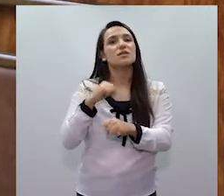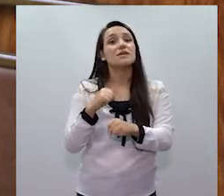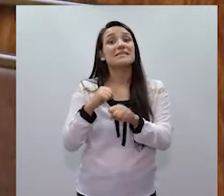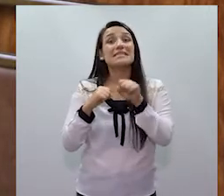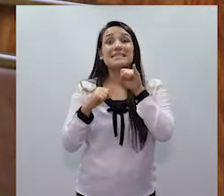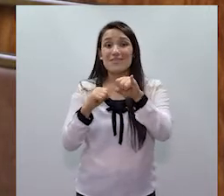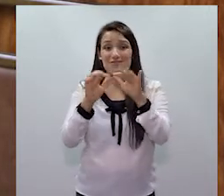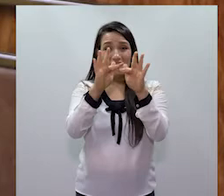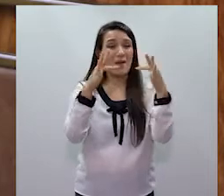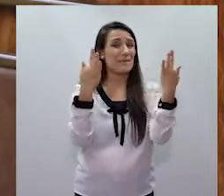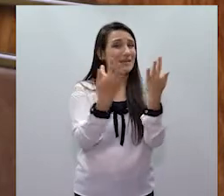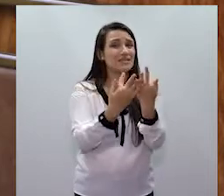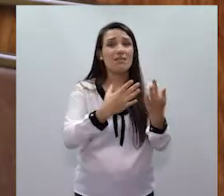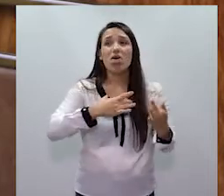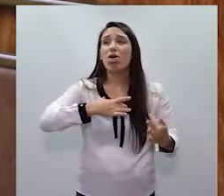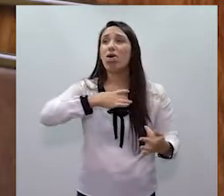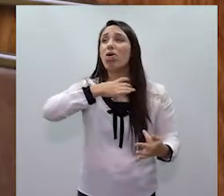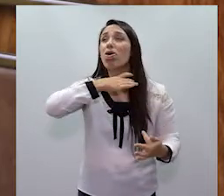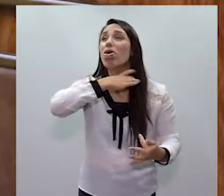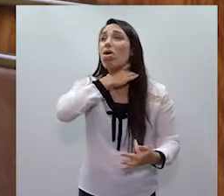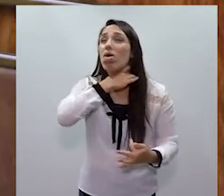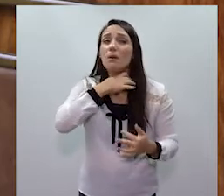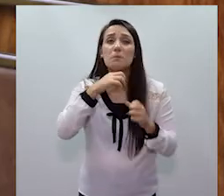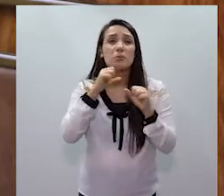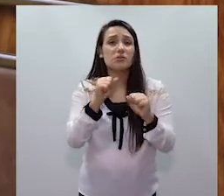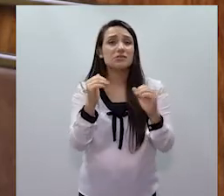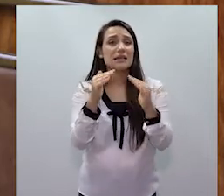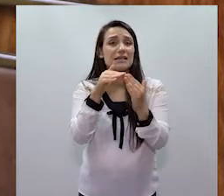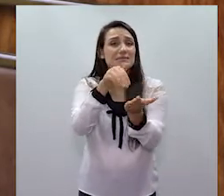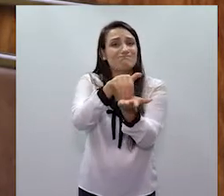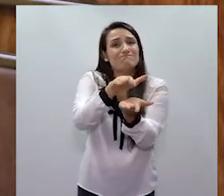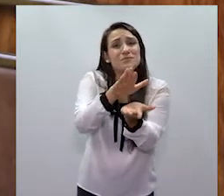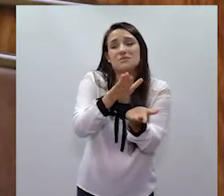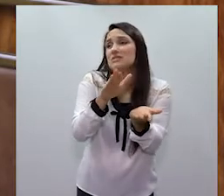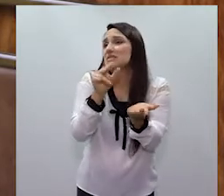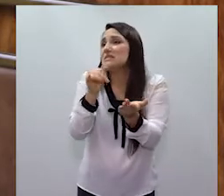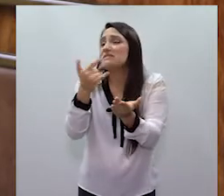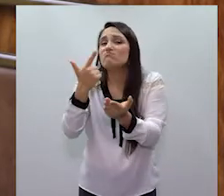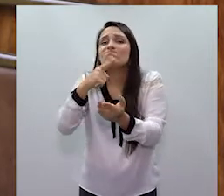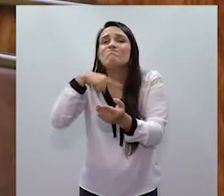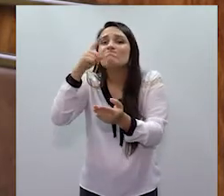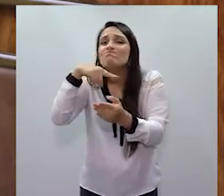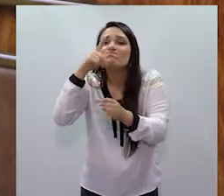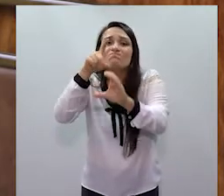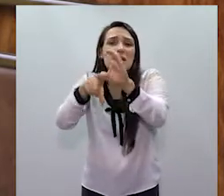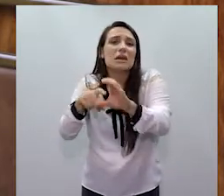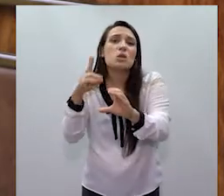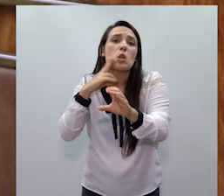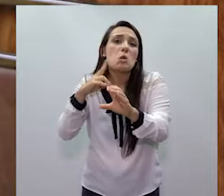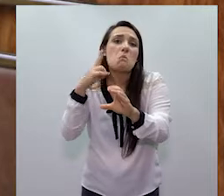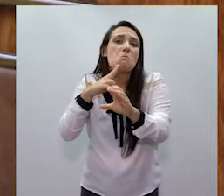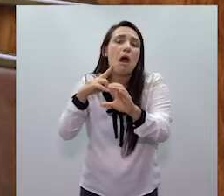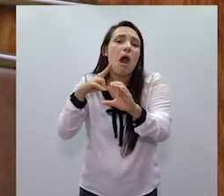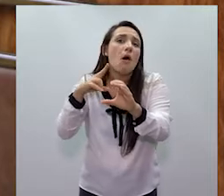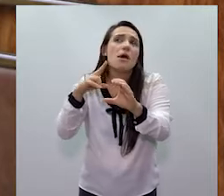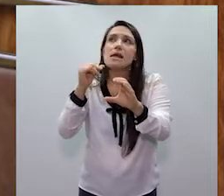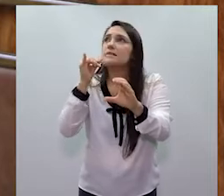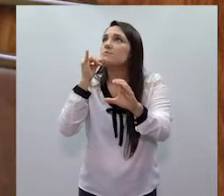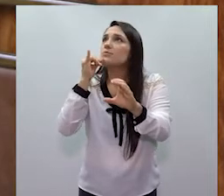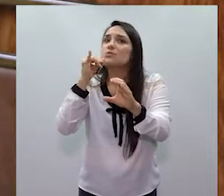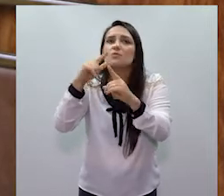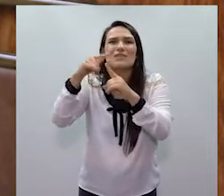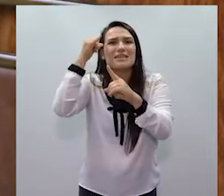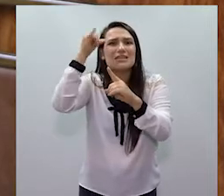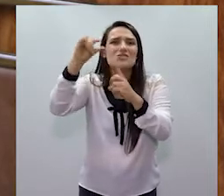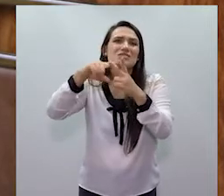né? Quando está correndo, por exemplo, um risco de despejo, não está conseguindo pagar as contas do dia a dia. A gente sabe que isso